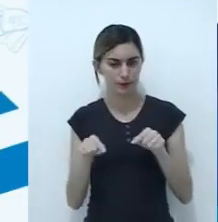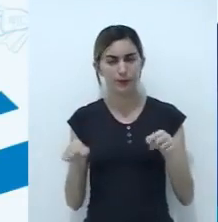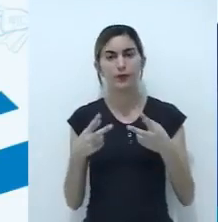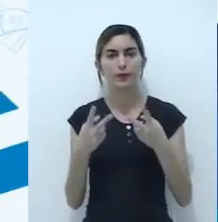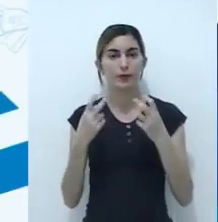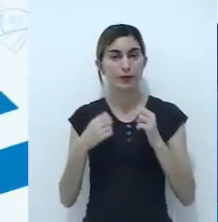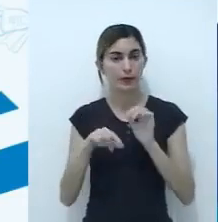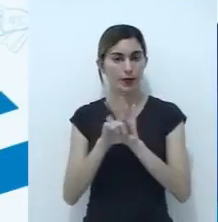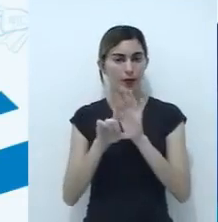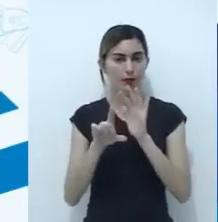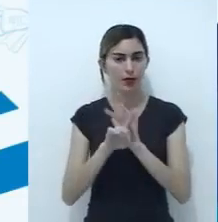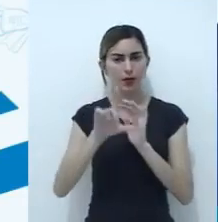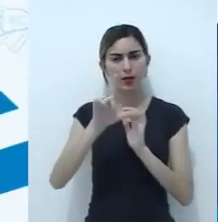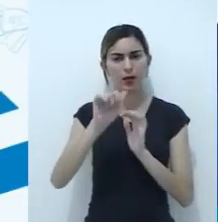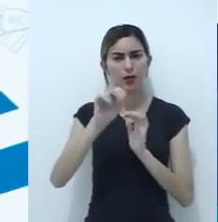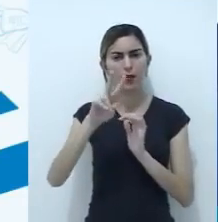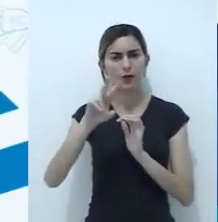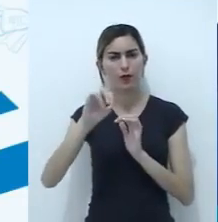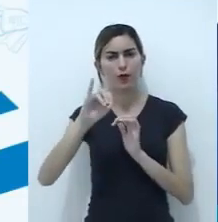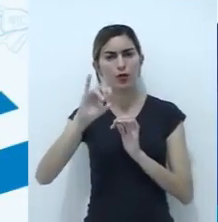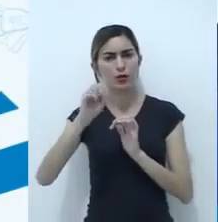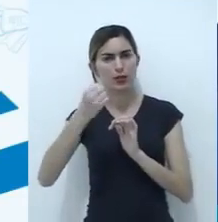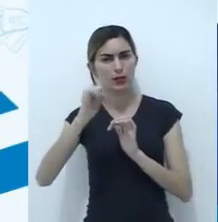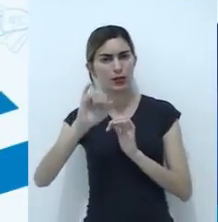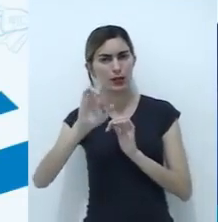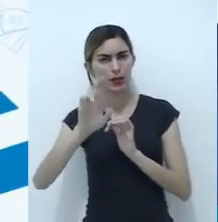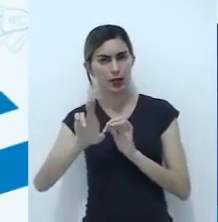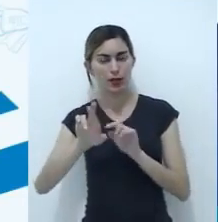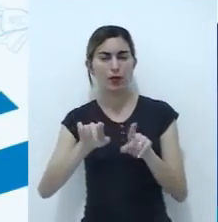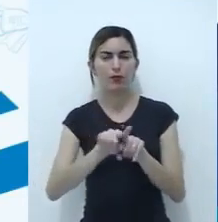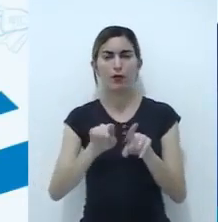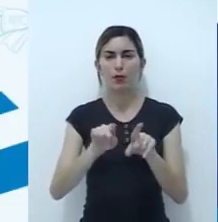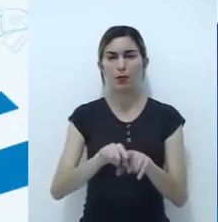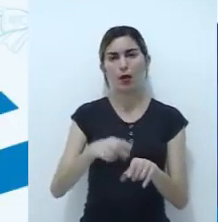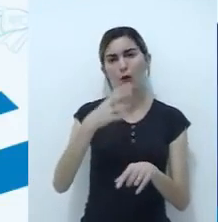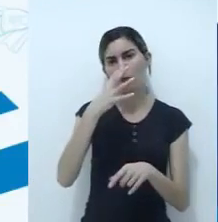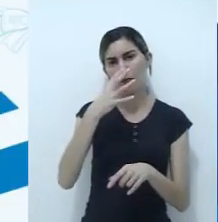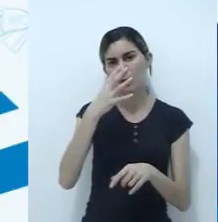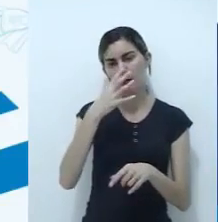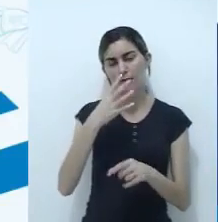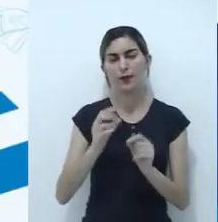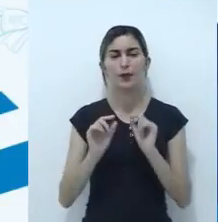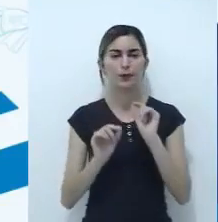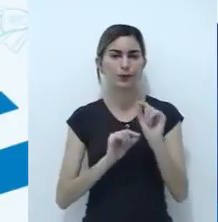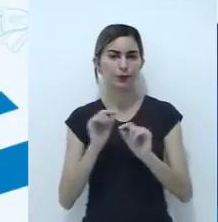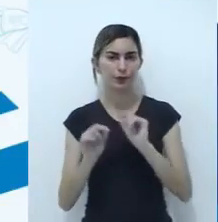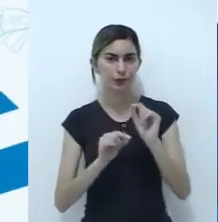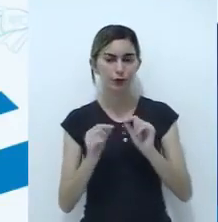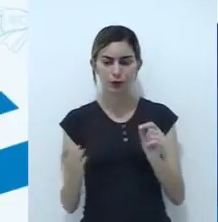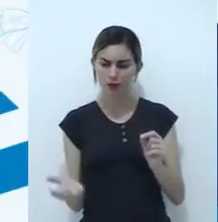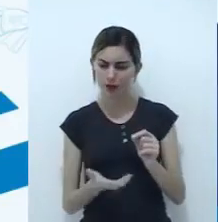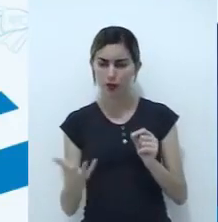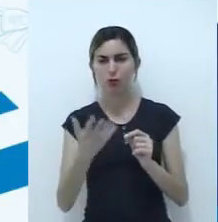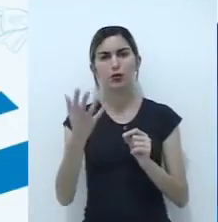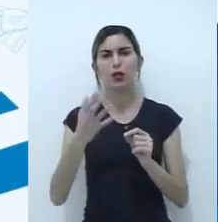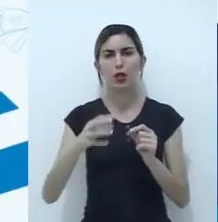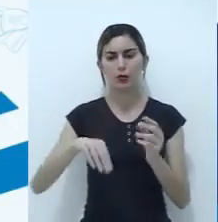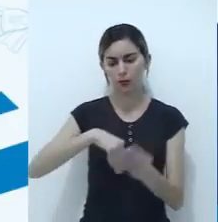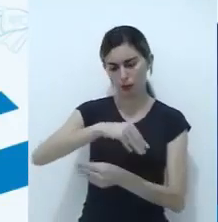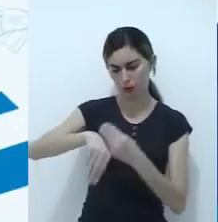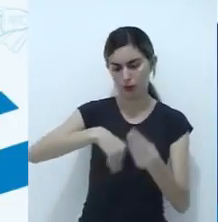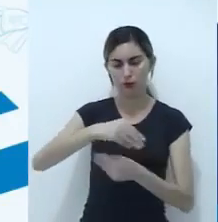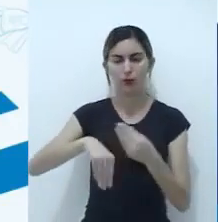né, a lei de Lavoisier, né, e também vamos observar essa questão da velocidade